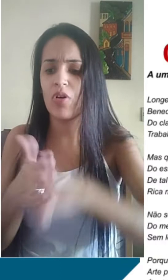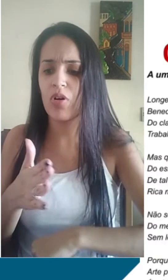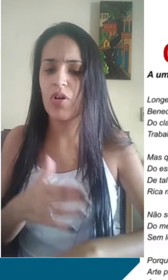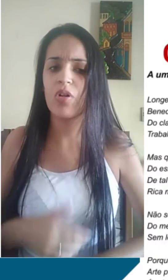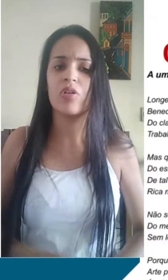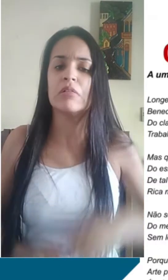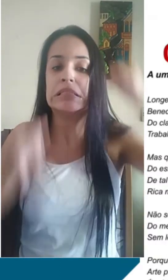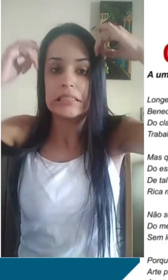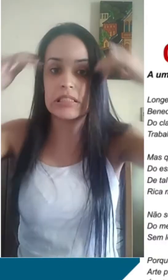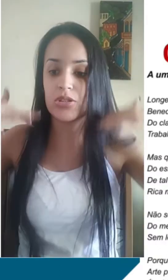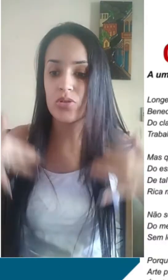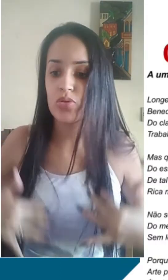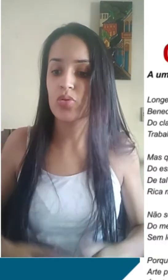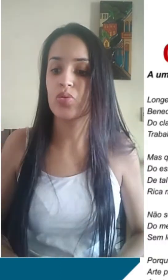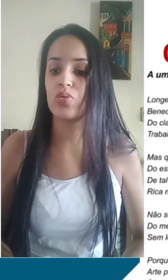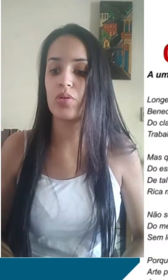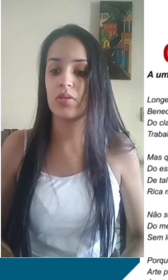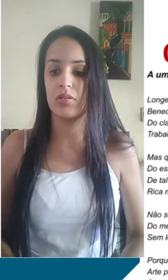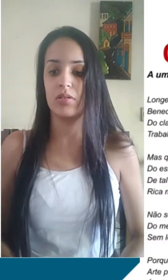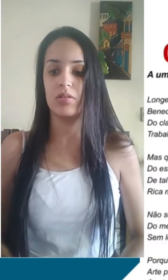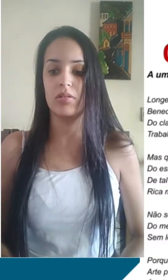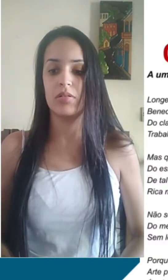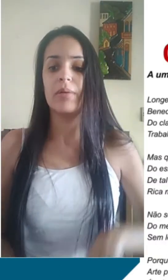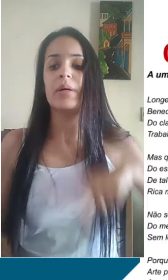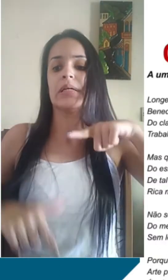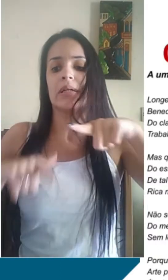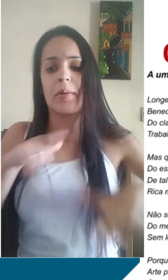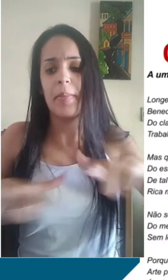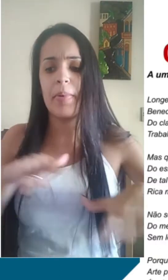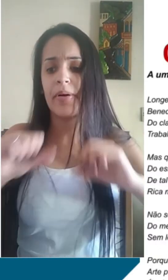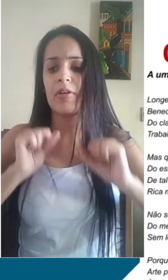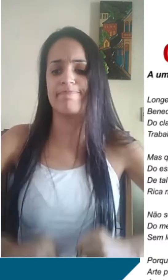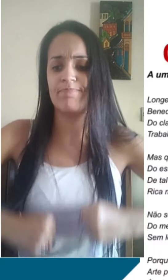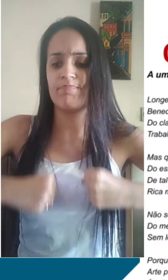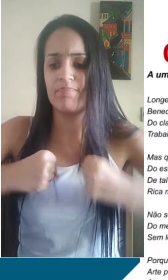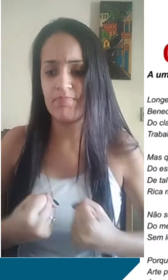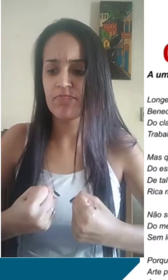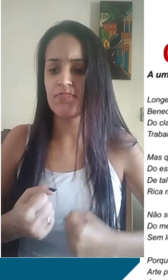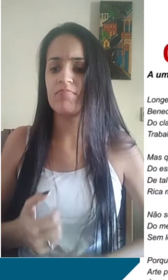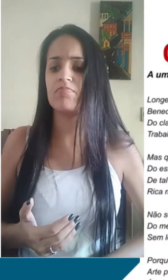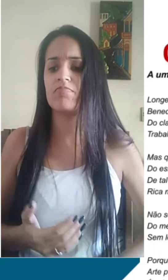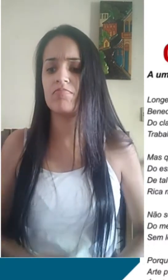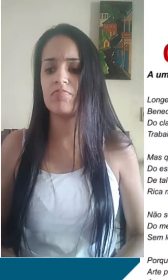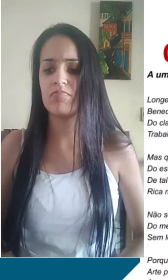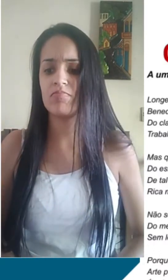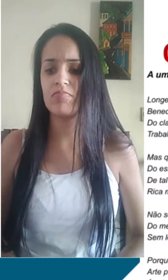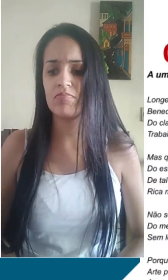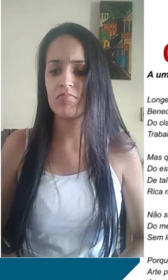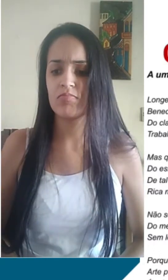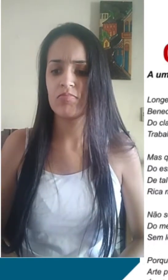emprego do esforço, e a trama viva se construa de tal modo que a imagem fique